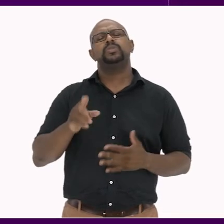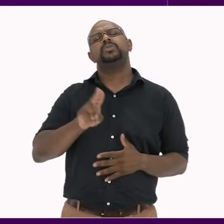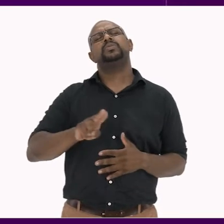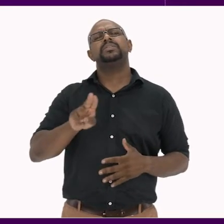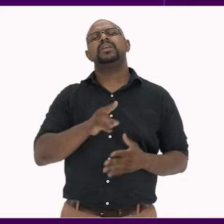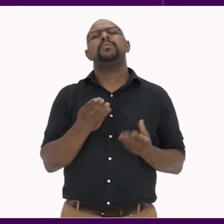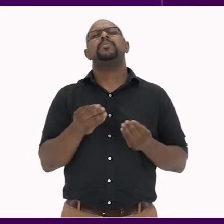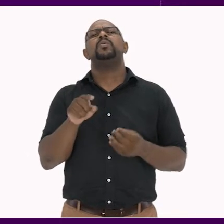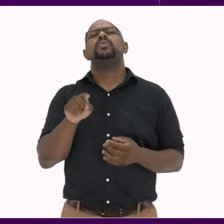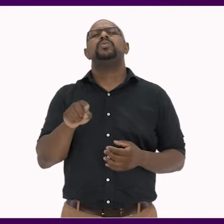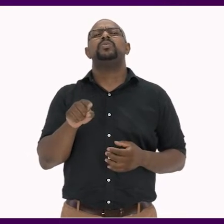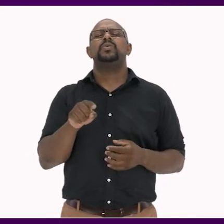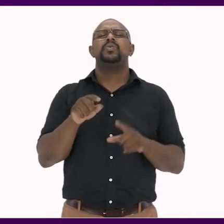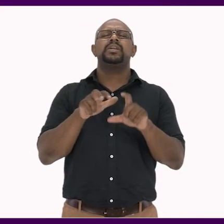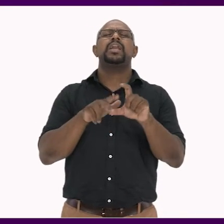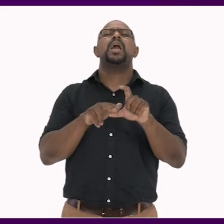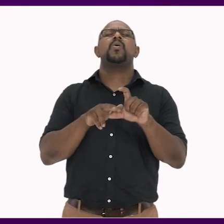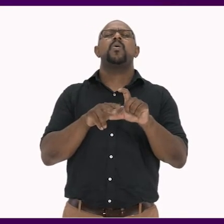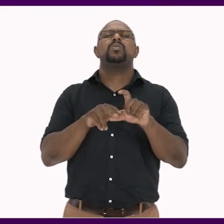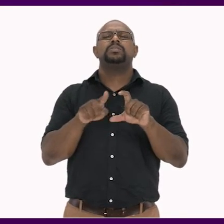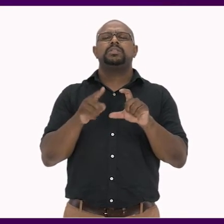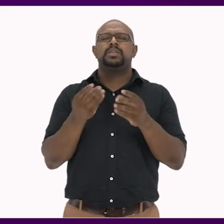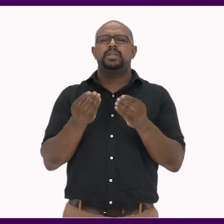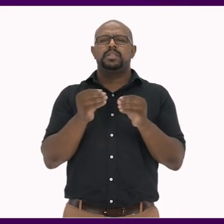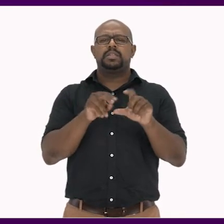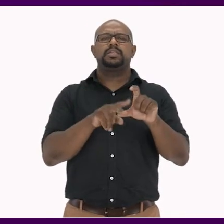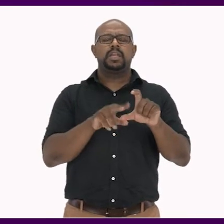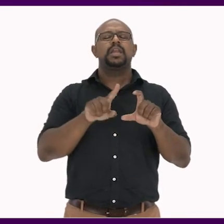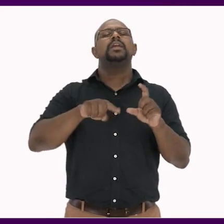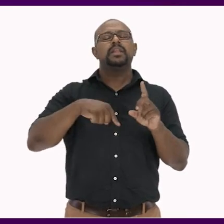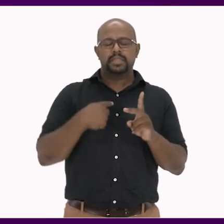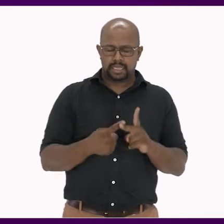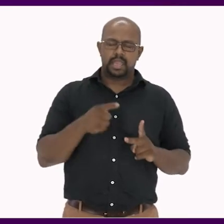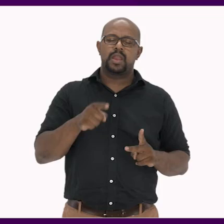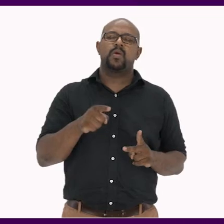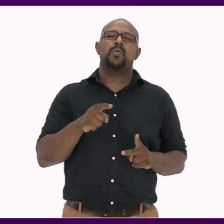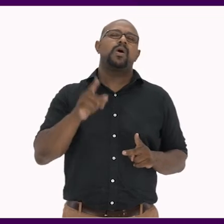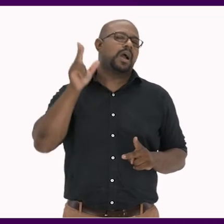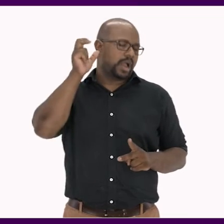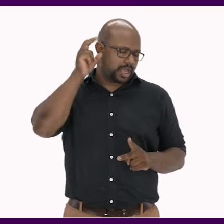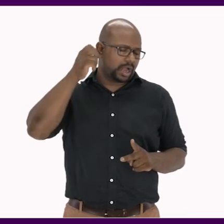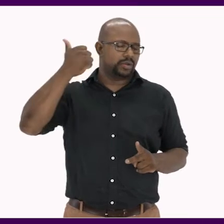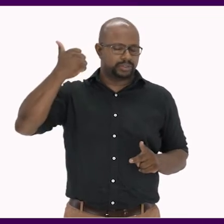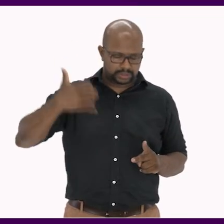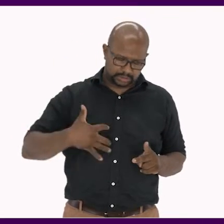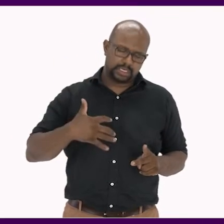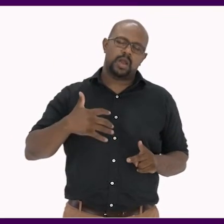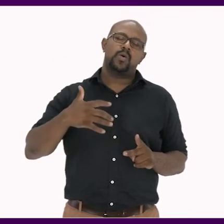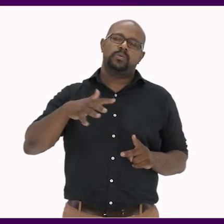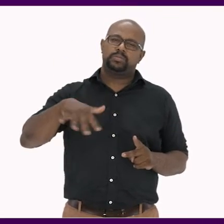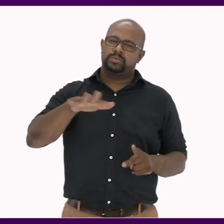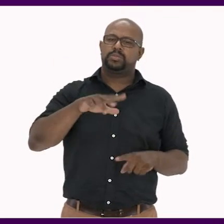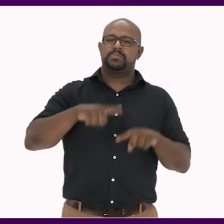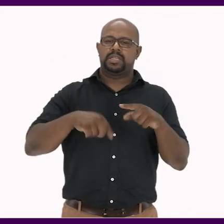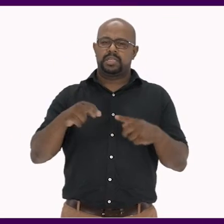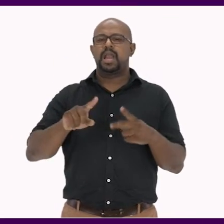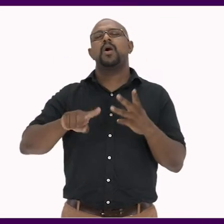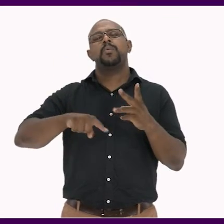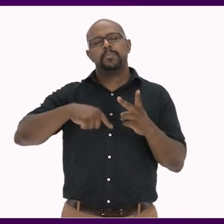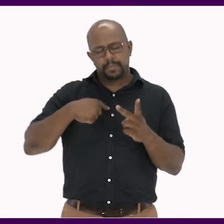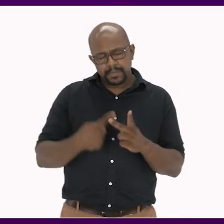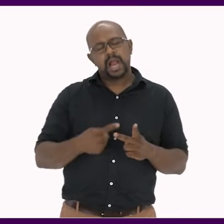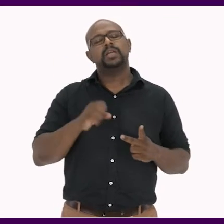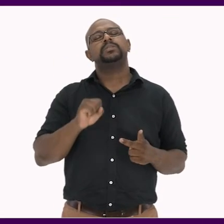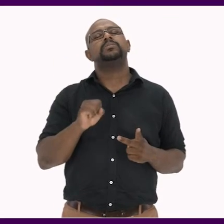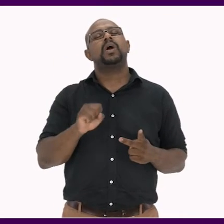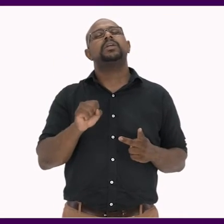se usa muito o QR Code que contém, além de conter a audiodescrição das obras,